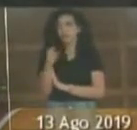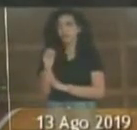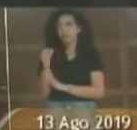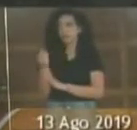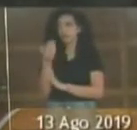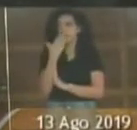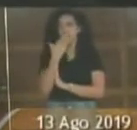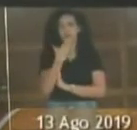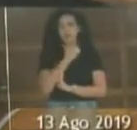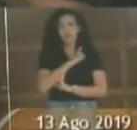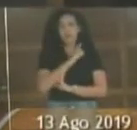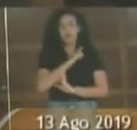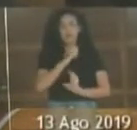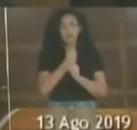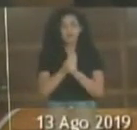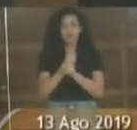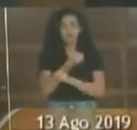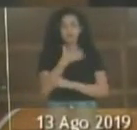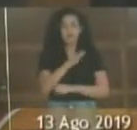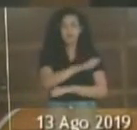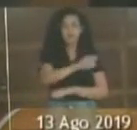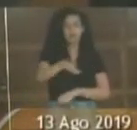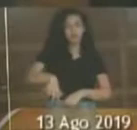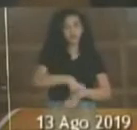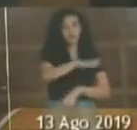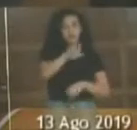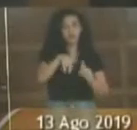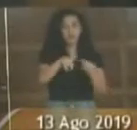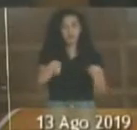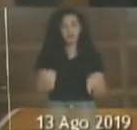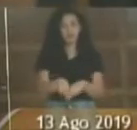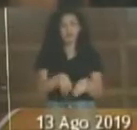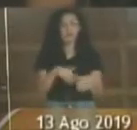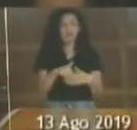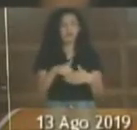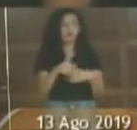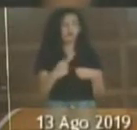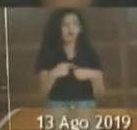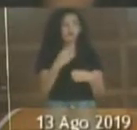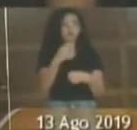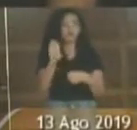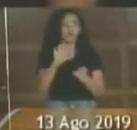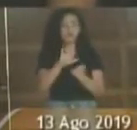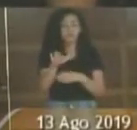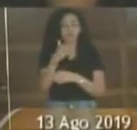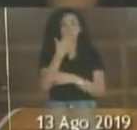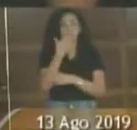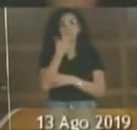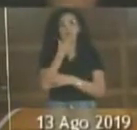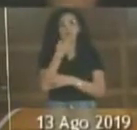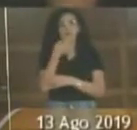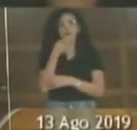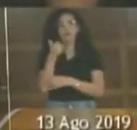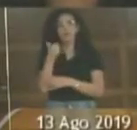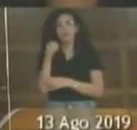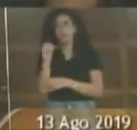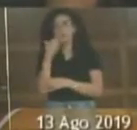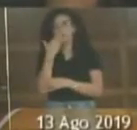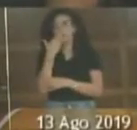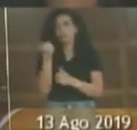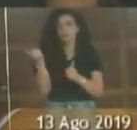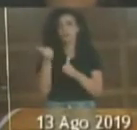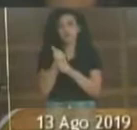a revitalização no entorno do campo de futebol na Rua da Liberdade, bairro Campo Belo. Indicação 2419, indicando ao prefeito